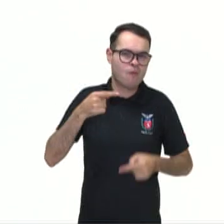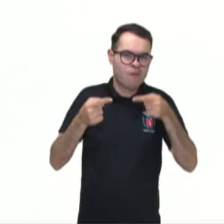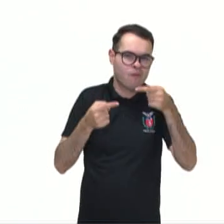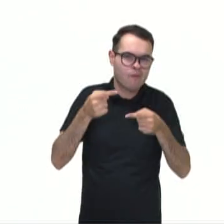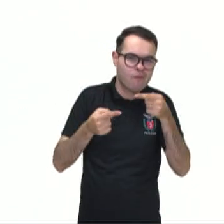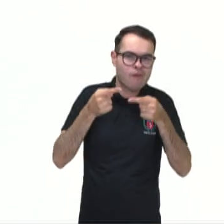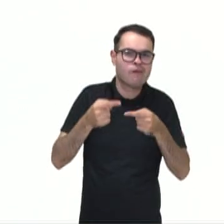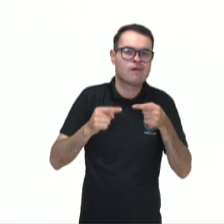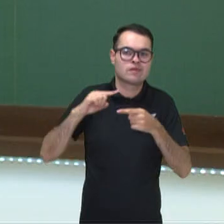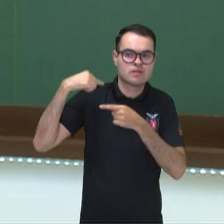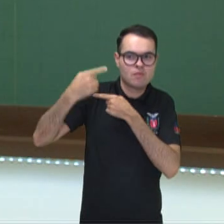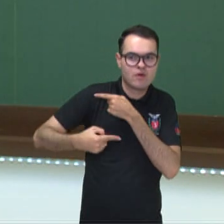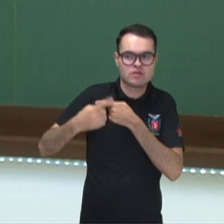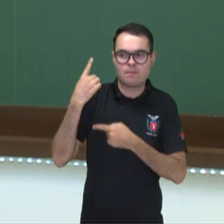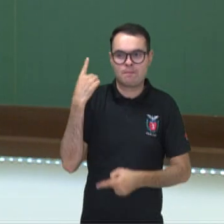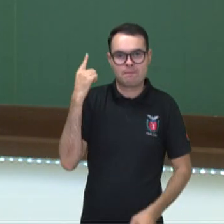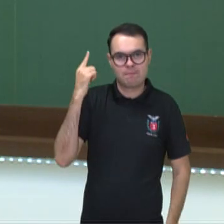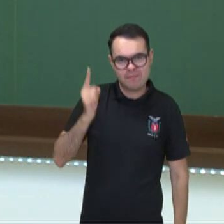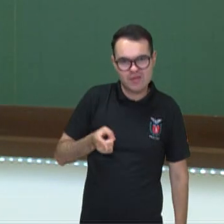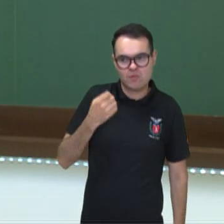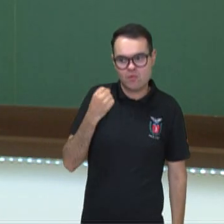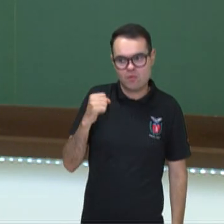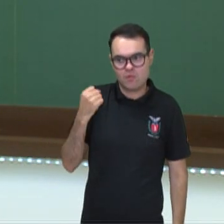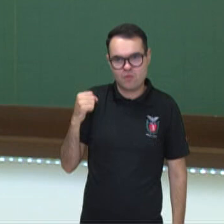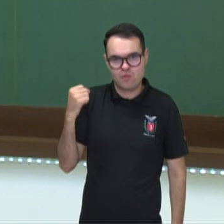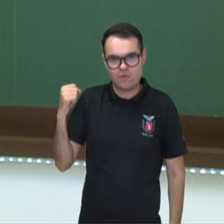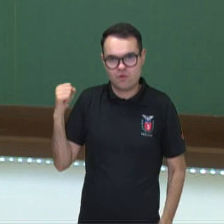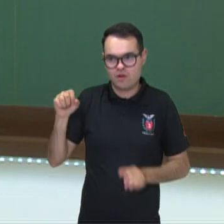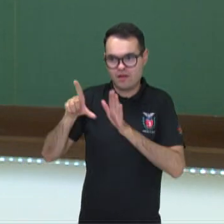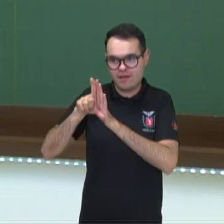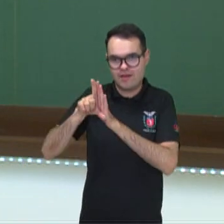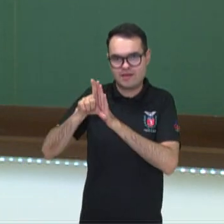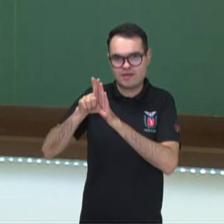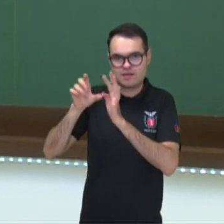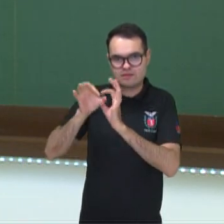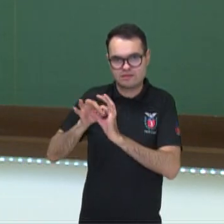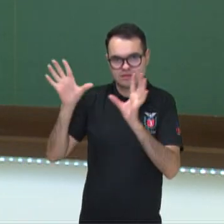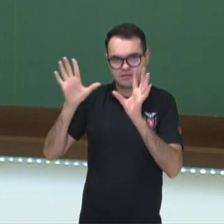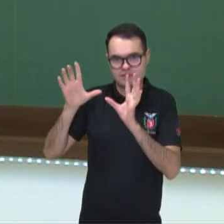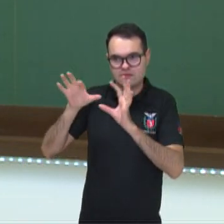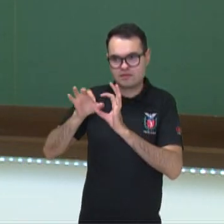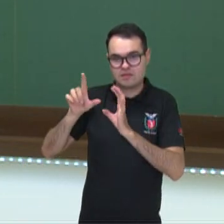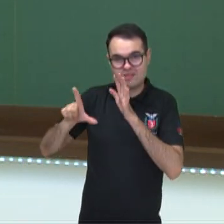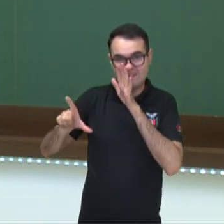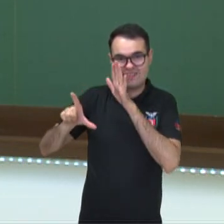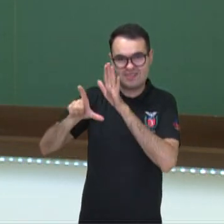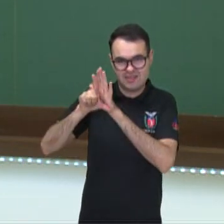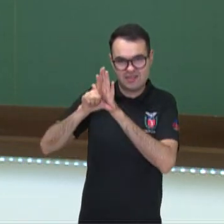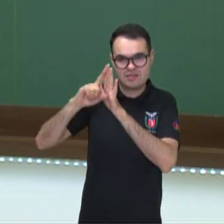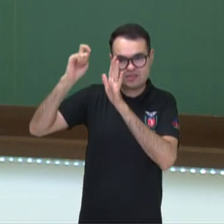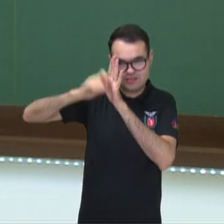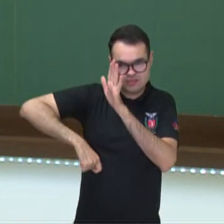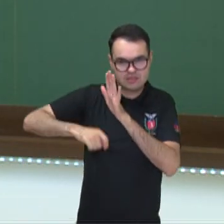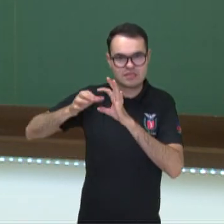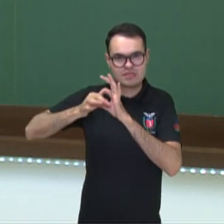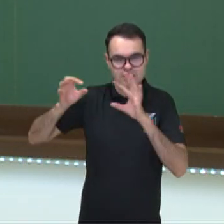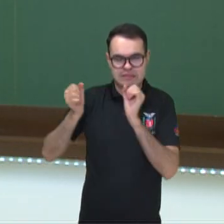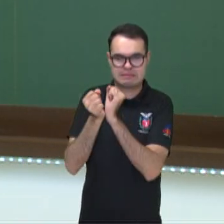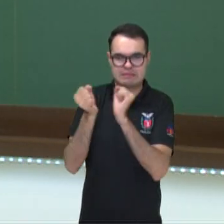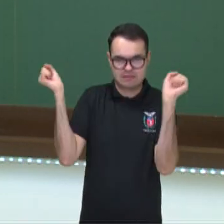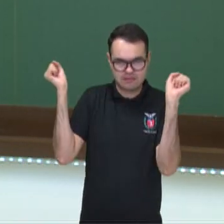racistas pós-1888, quer dizer, pós a Lei Áurea, que teoricamente acabaria com a escravidão no Brasil,